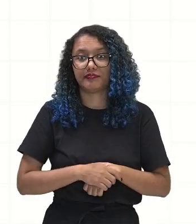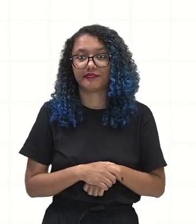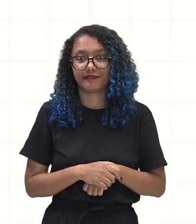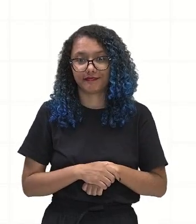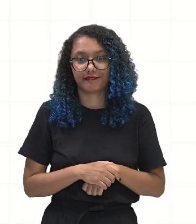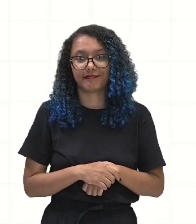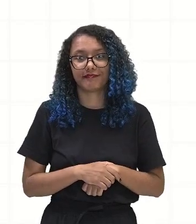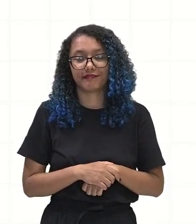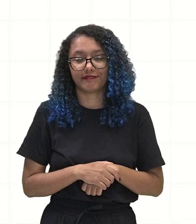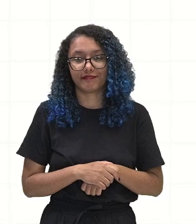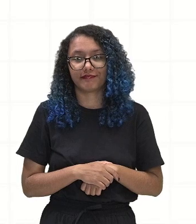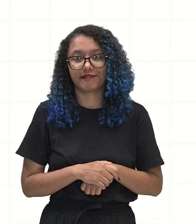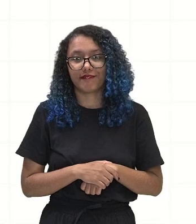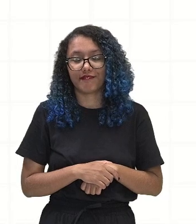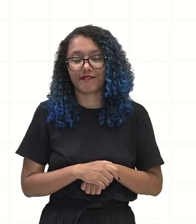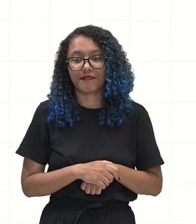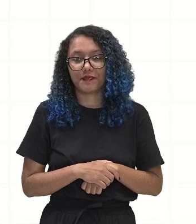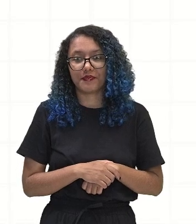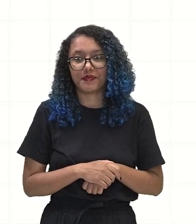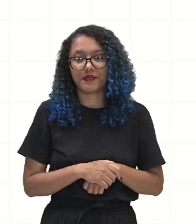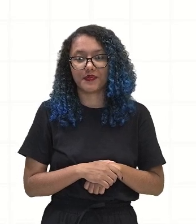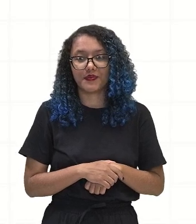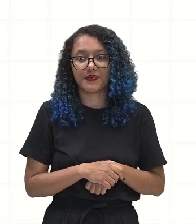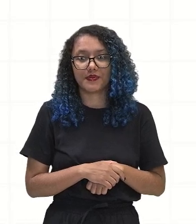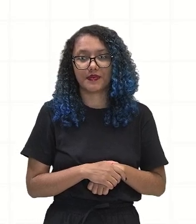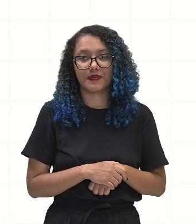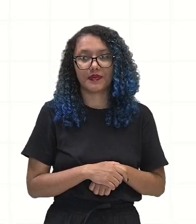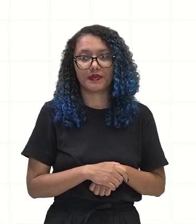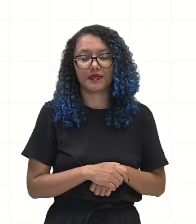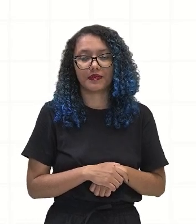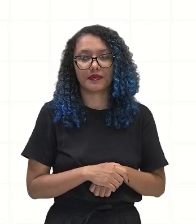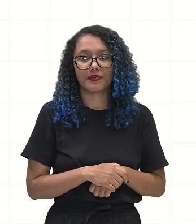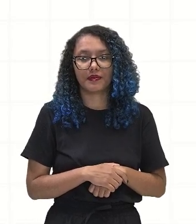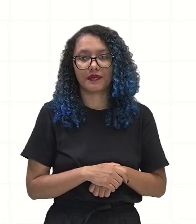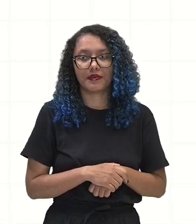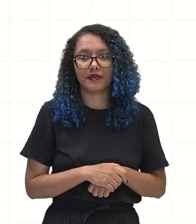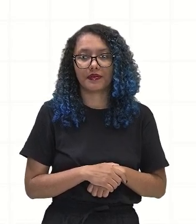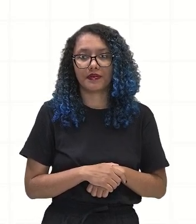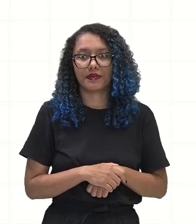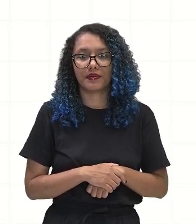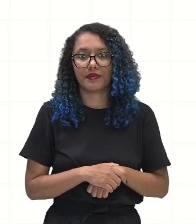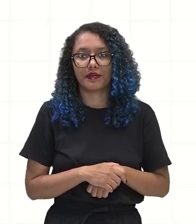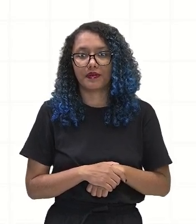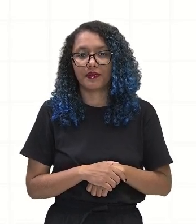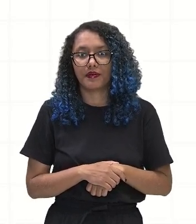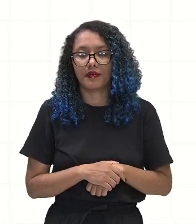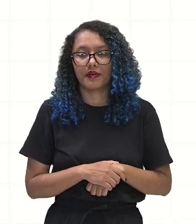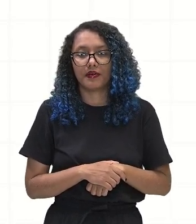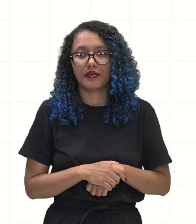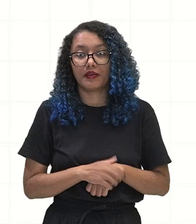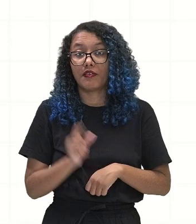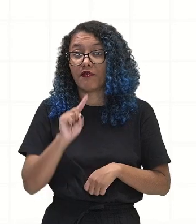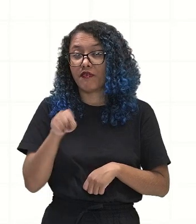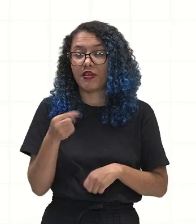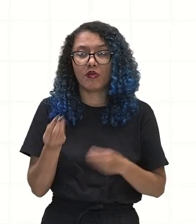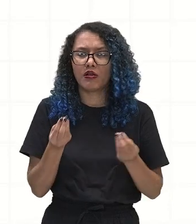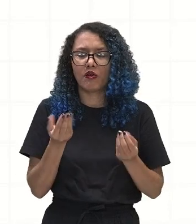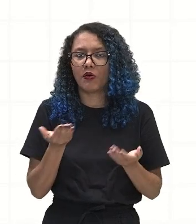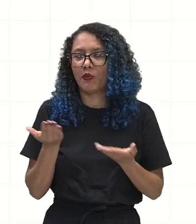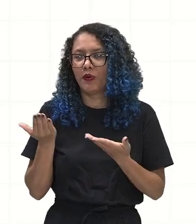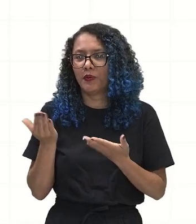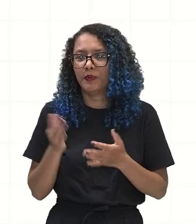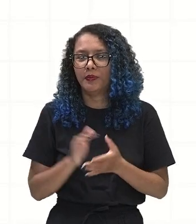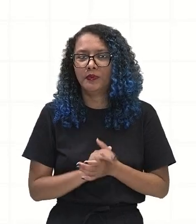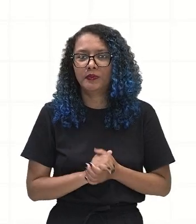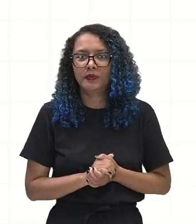25 centésimos. na forma de decimal, né?